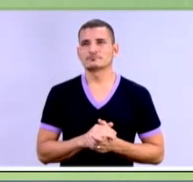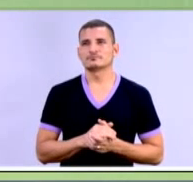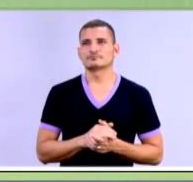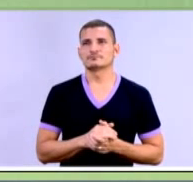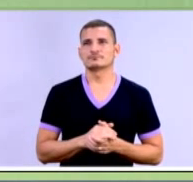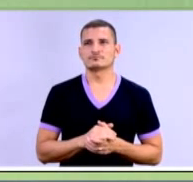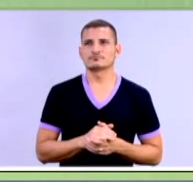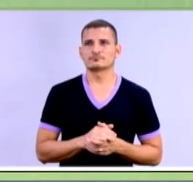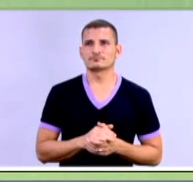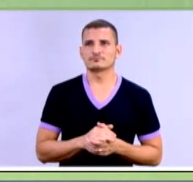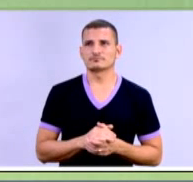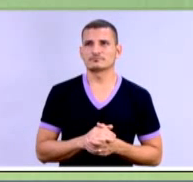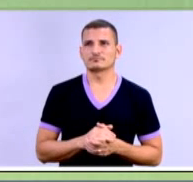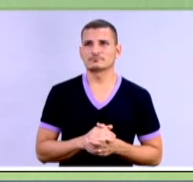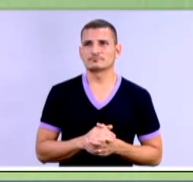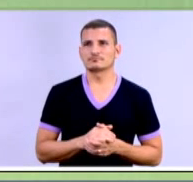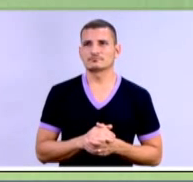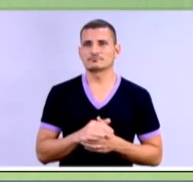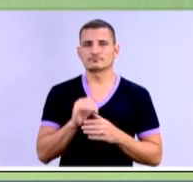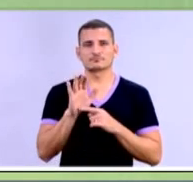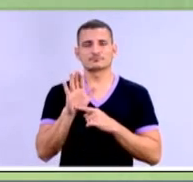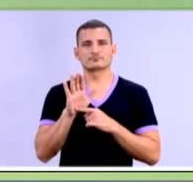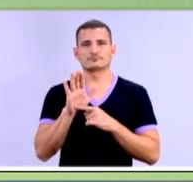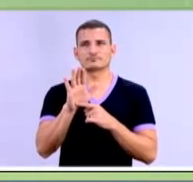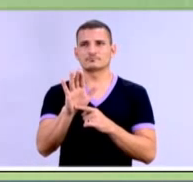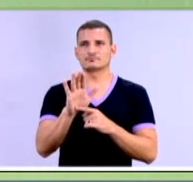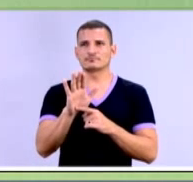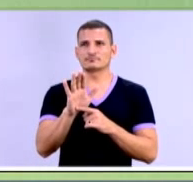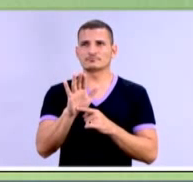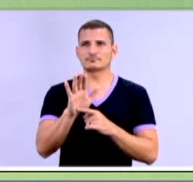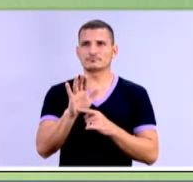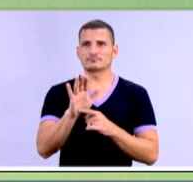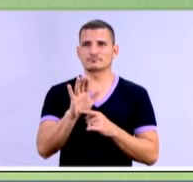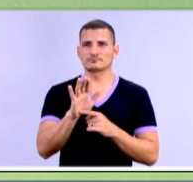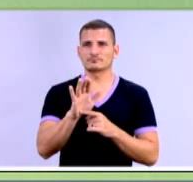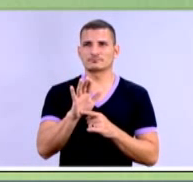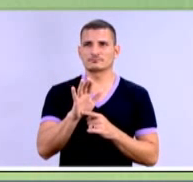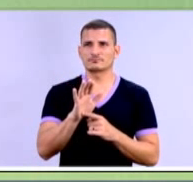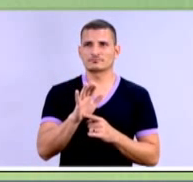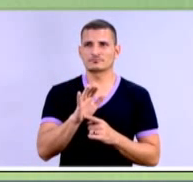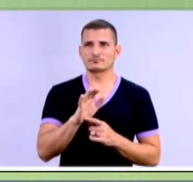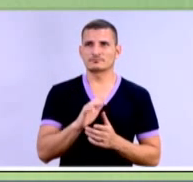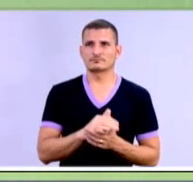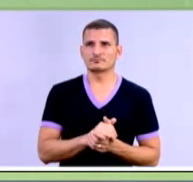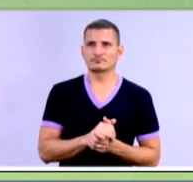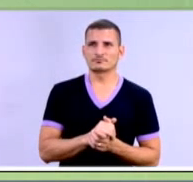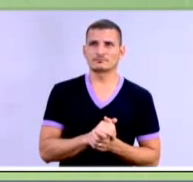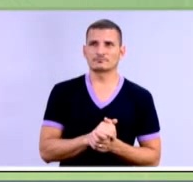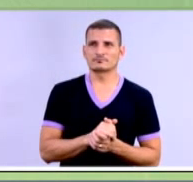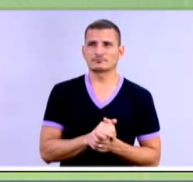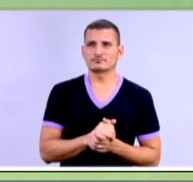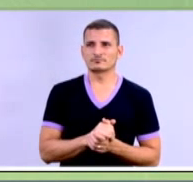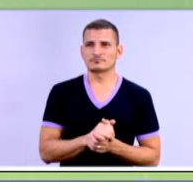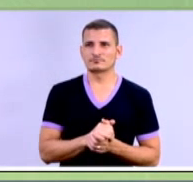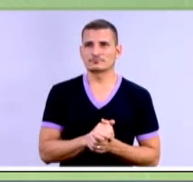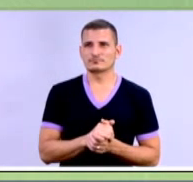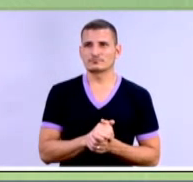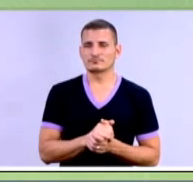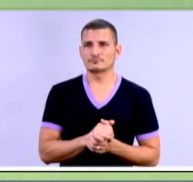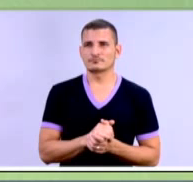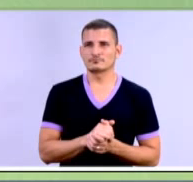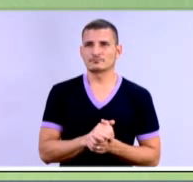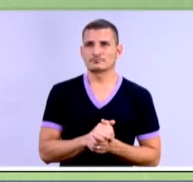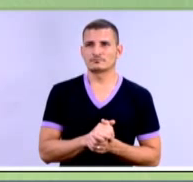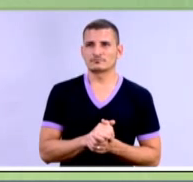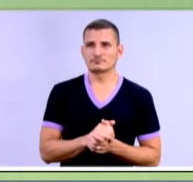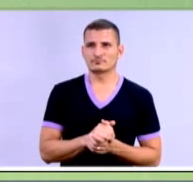vocês, ela está mostrando uma sinalização sem cancelamento eletromagnético. Então vocês veem que a onda